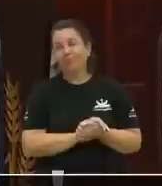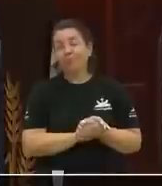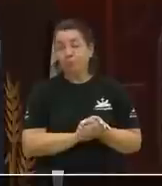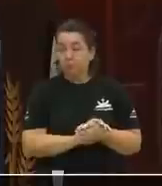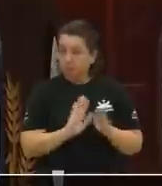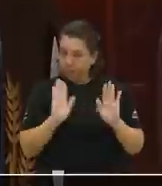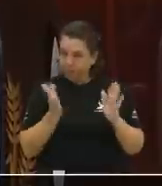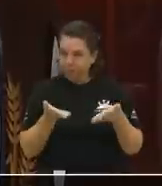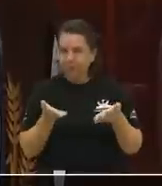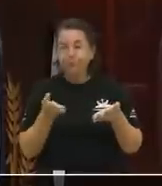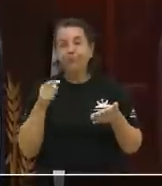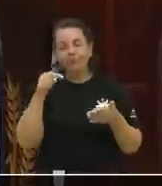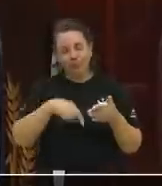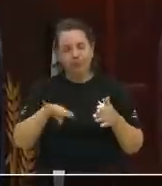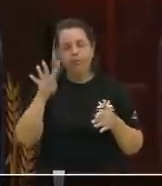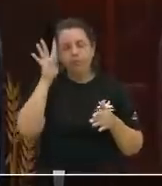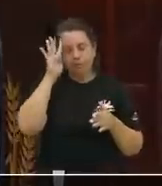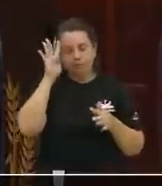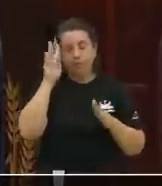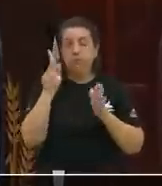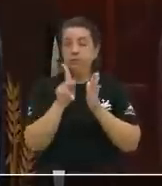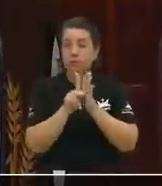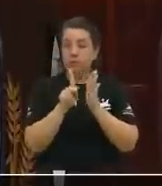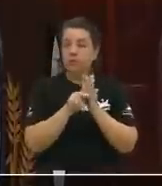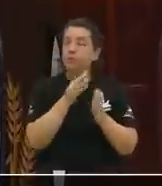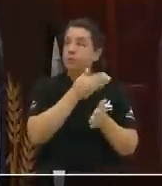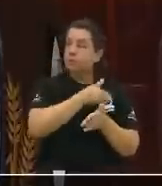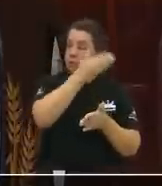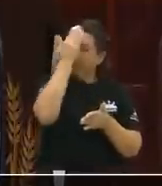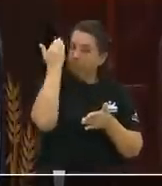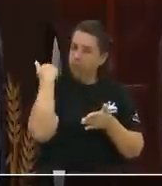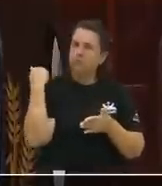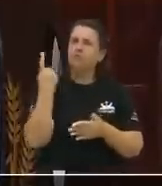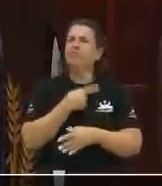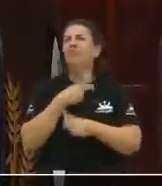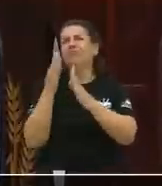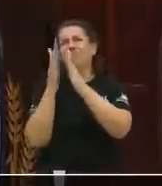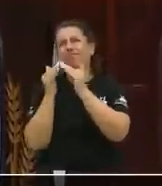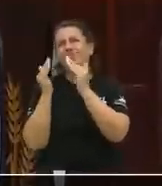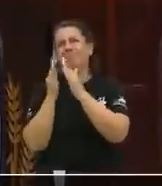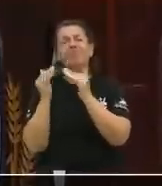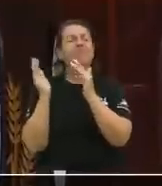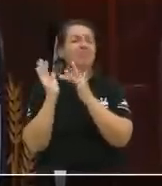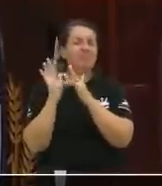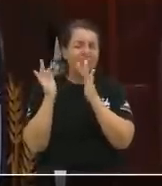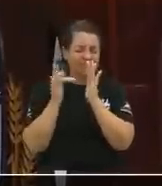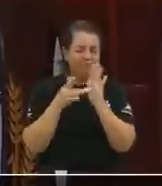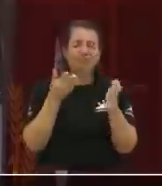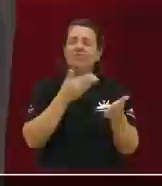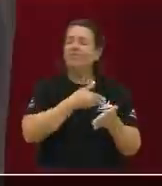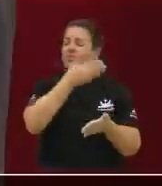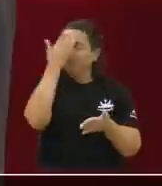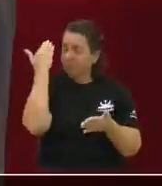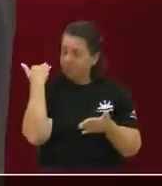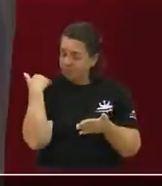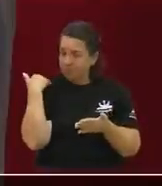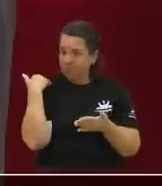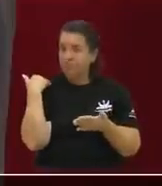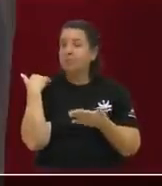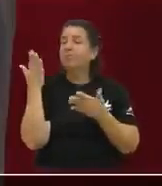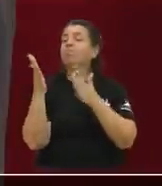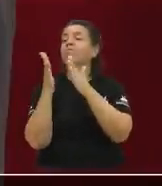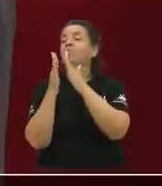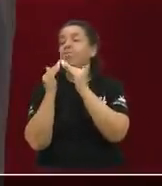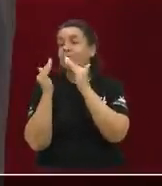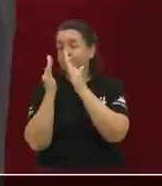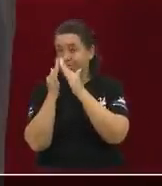Então hoje, nesta quarta Mariana, vamos pedir a Jesus, a Maria, que clame ao seu filho.